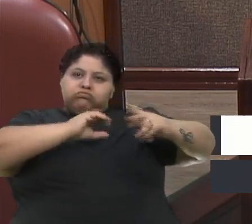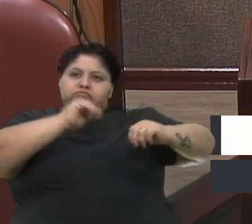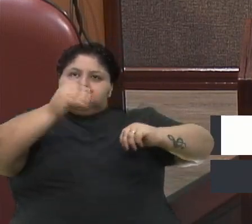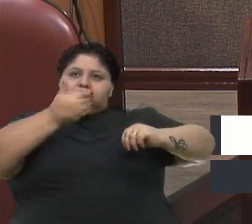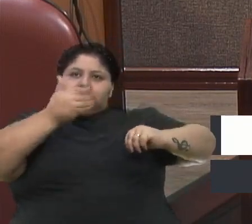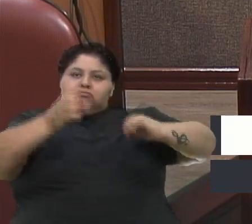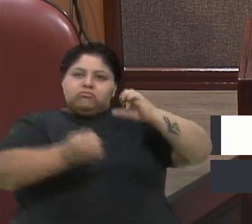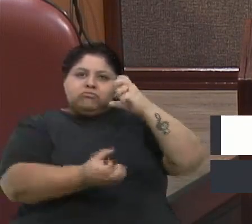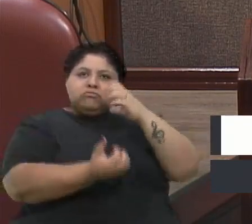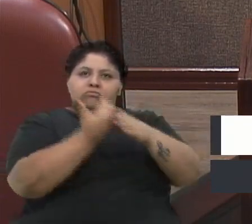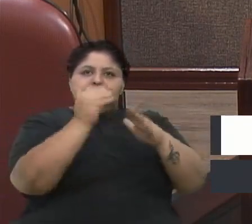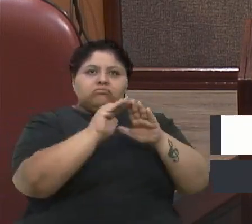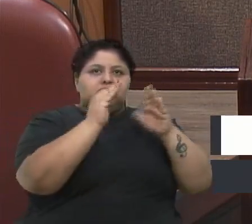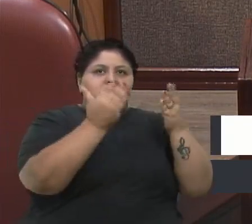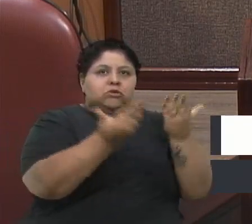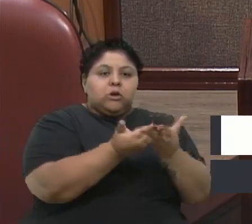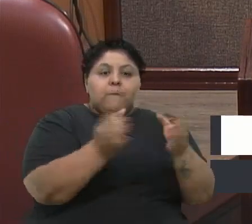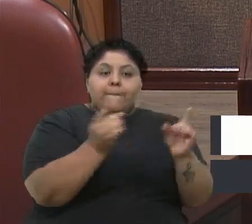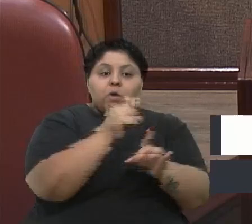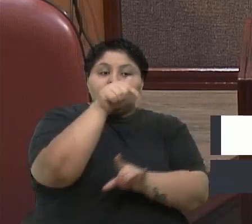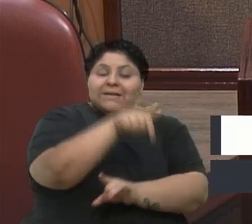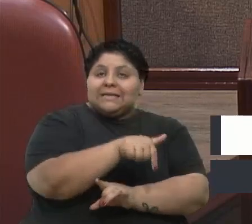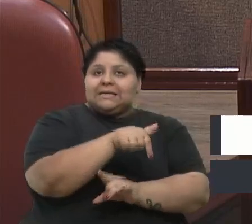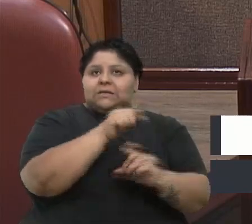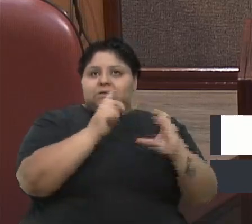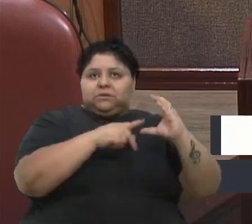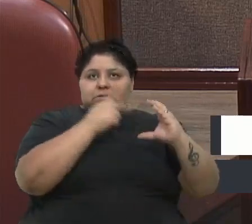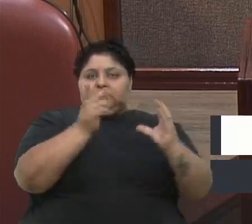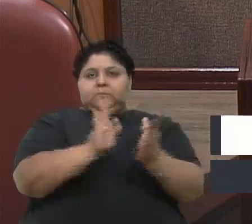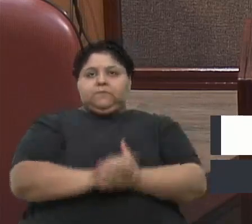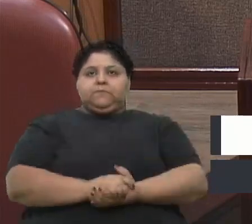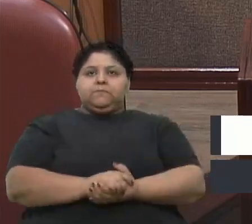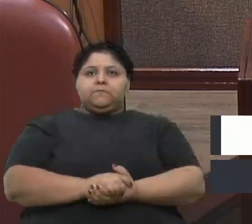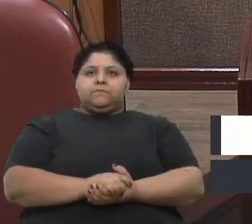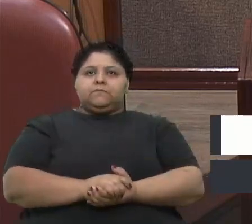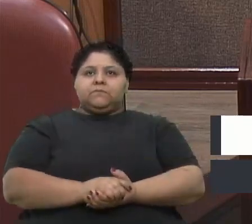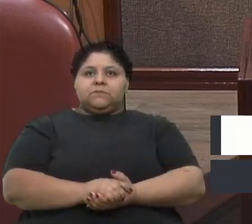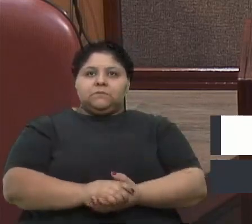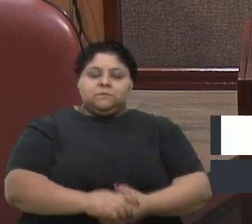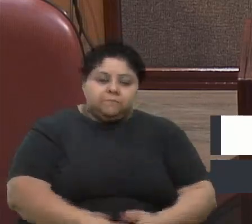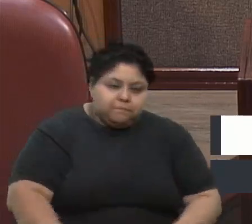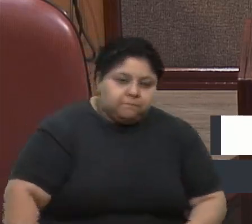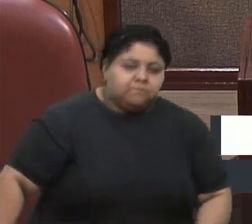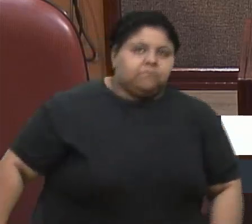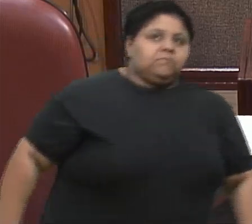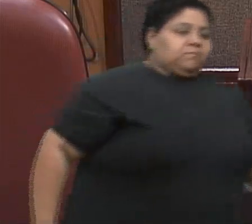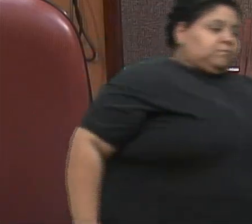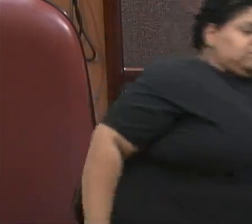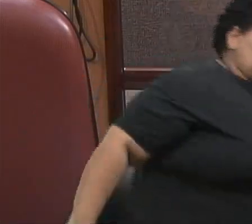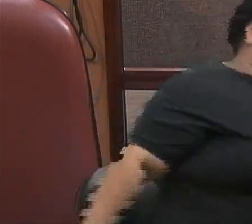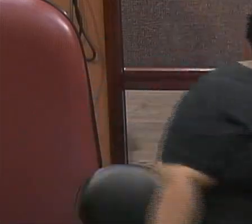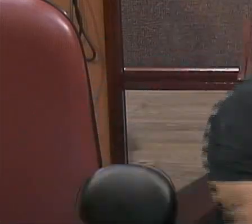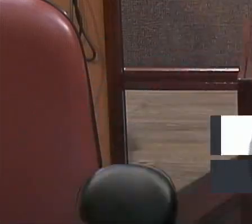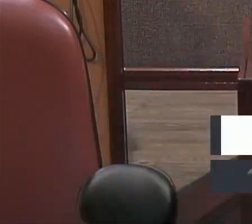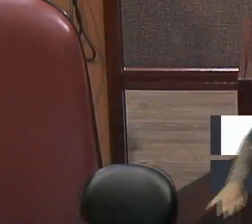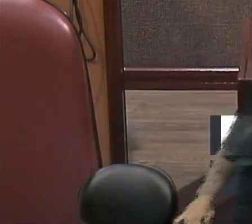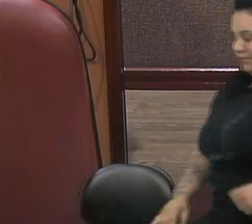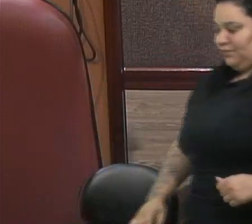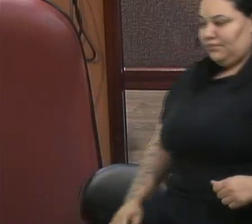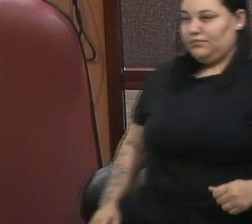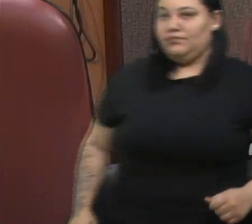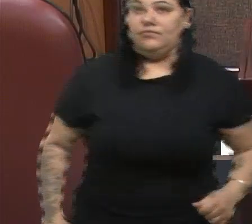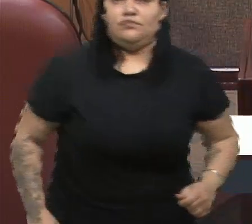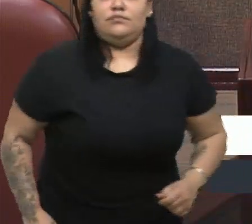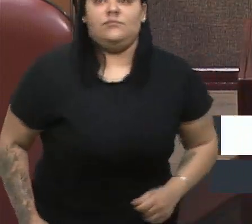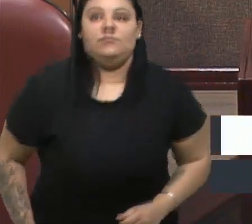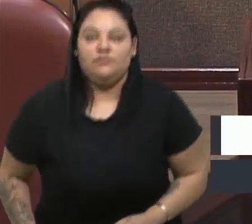de uma comissão permanente aqui, nesta Câmara de Vereadores. E eu não estou trabalhando nessa pauta sozinha, eu preciso